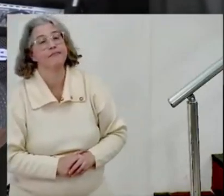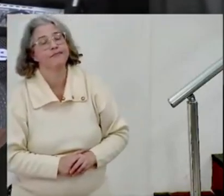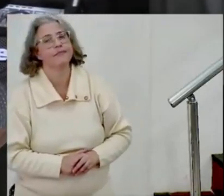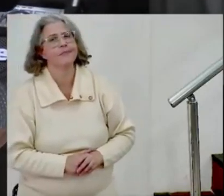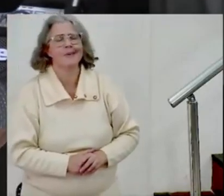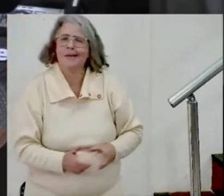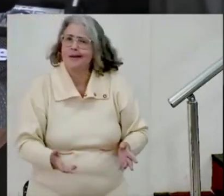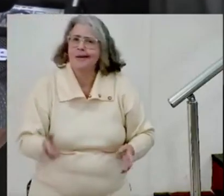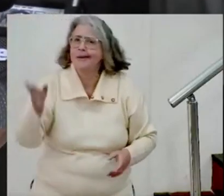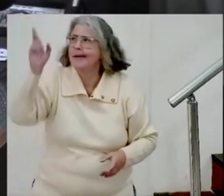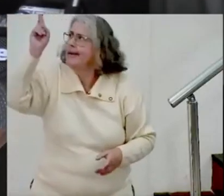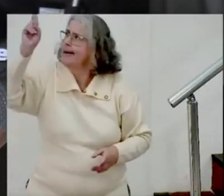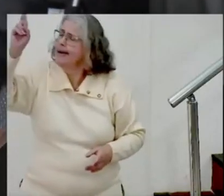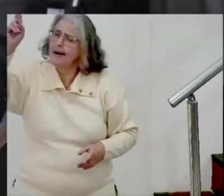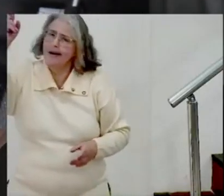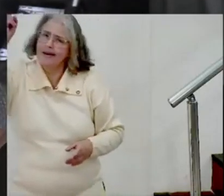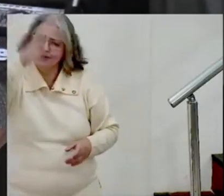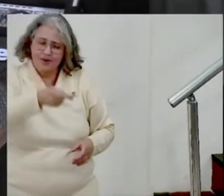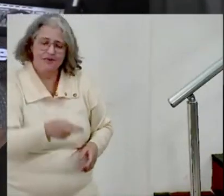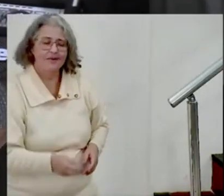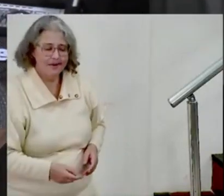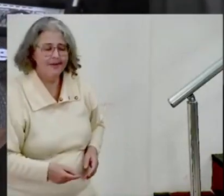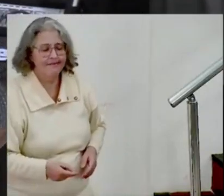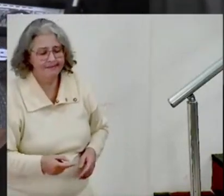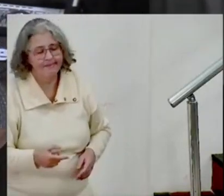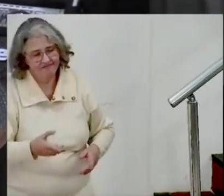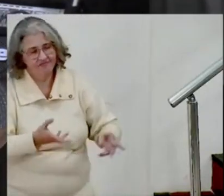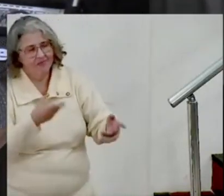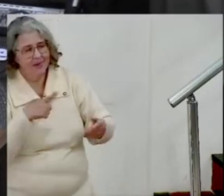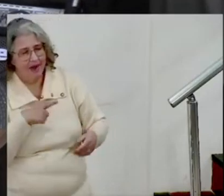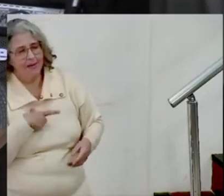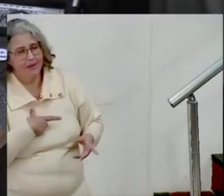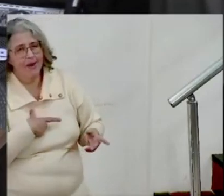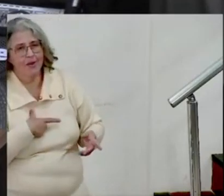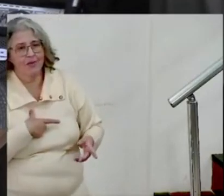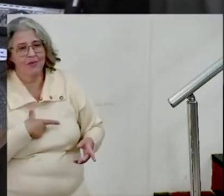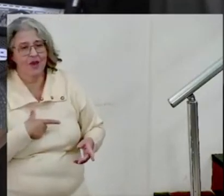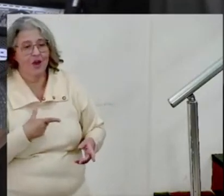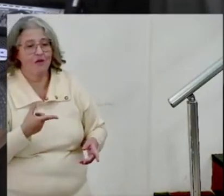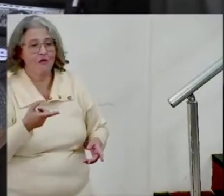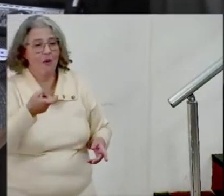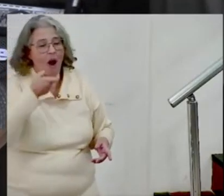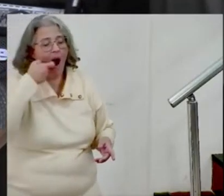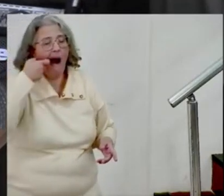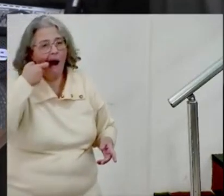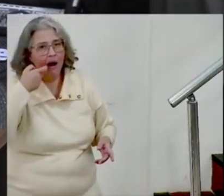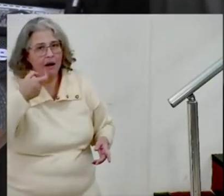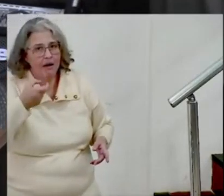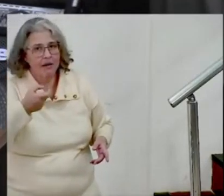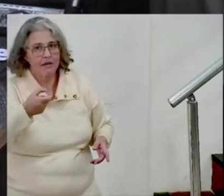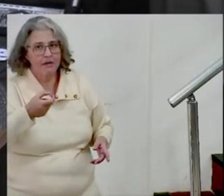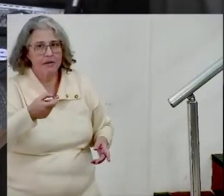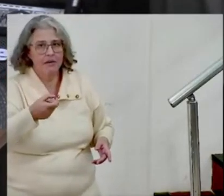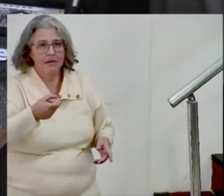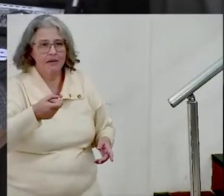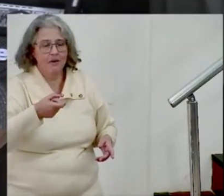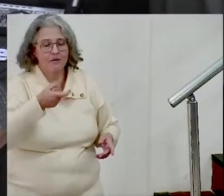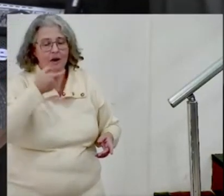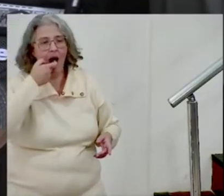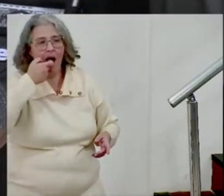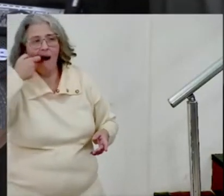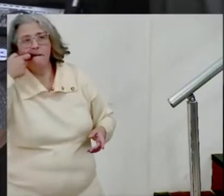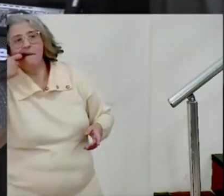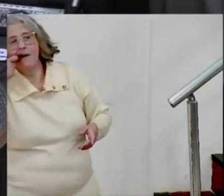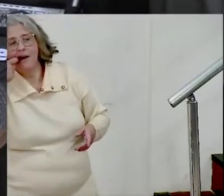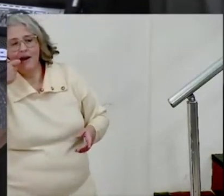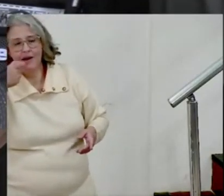para nós. Deus fala assim, deixa comigo. Vou pôr um anzol no nariz dele e um freio na boca dele. Você já viu a música que fala assim?